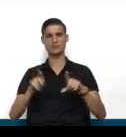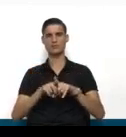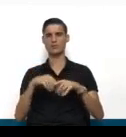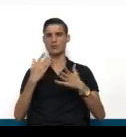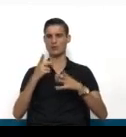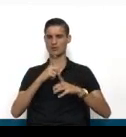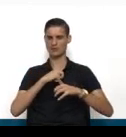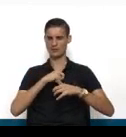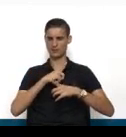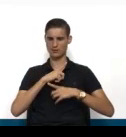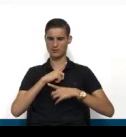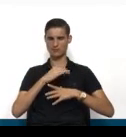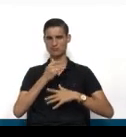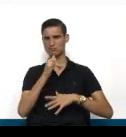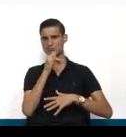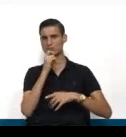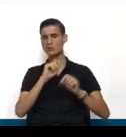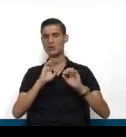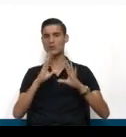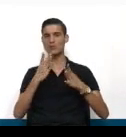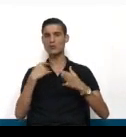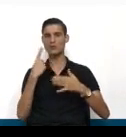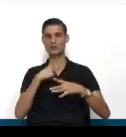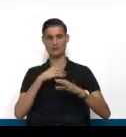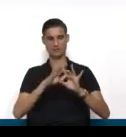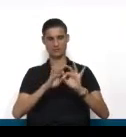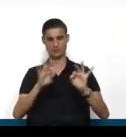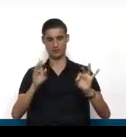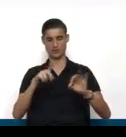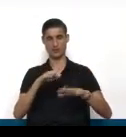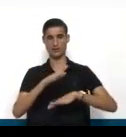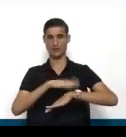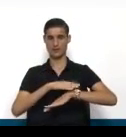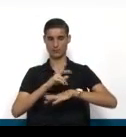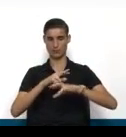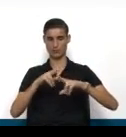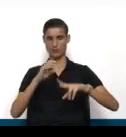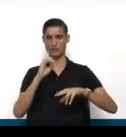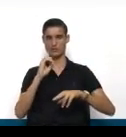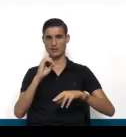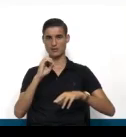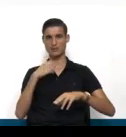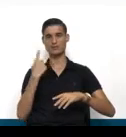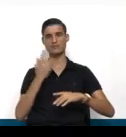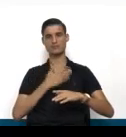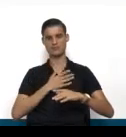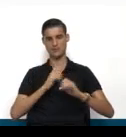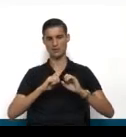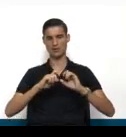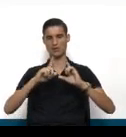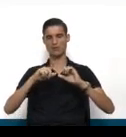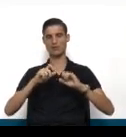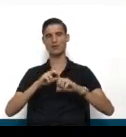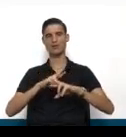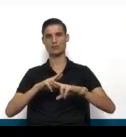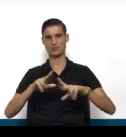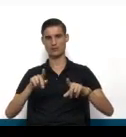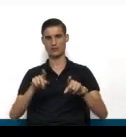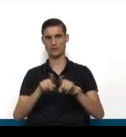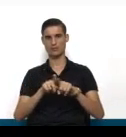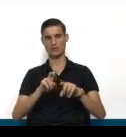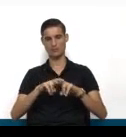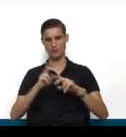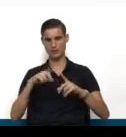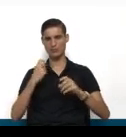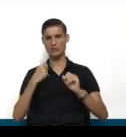eu tiver... Agora, olha o que vai acontecer. Quando o meu tempo for igual a 0, a minha altura vai ser igual a essa função. E é o